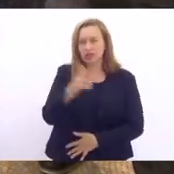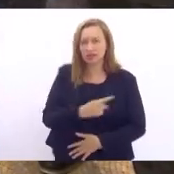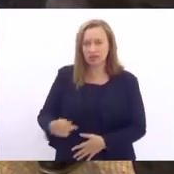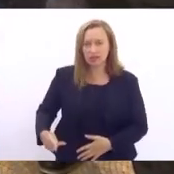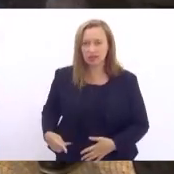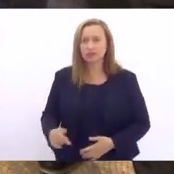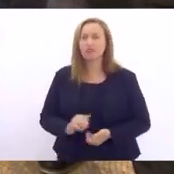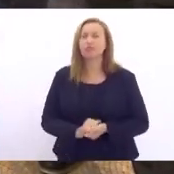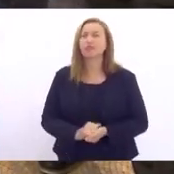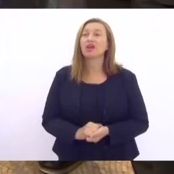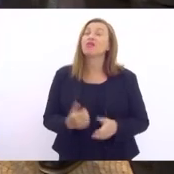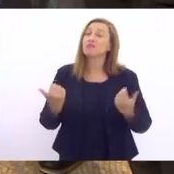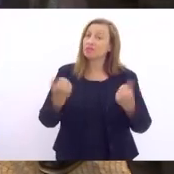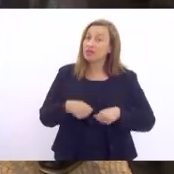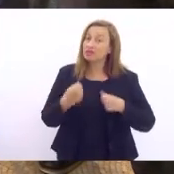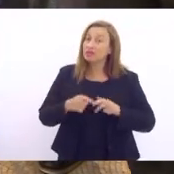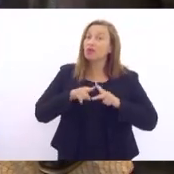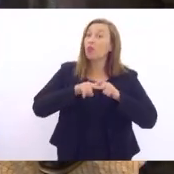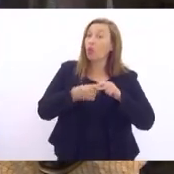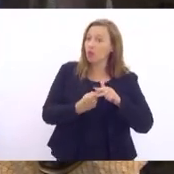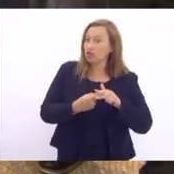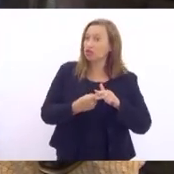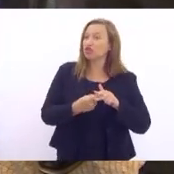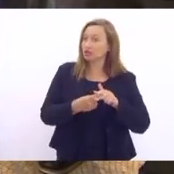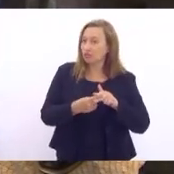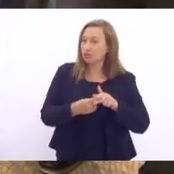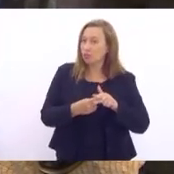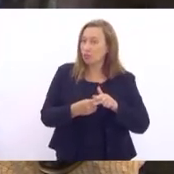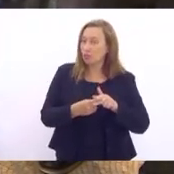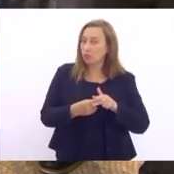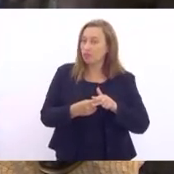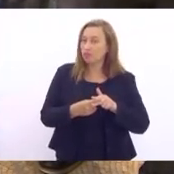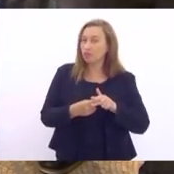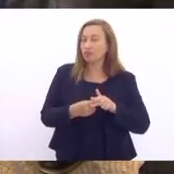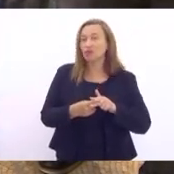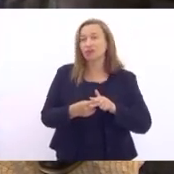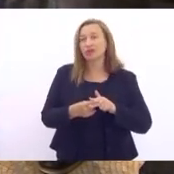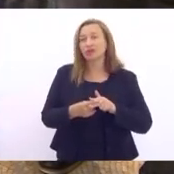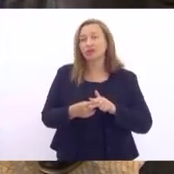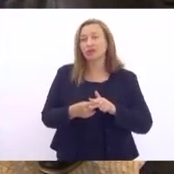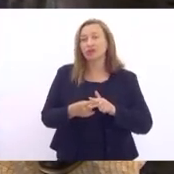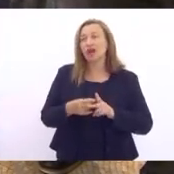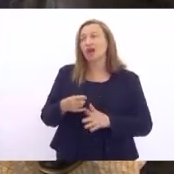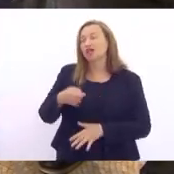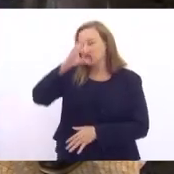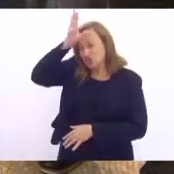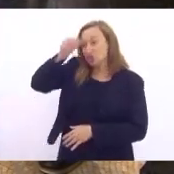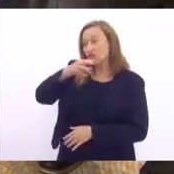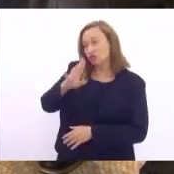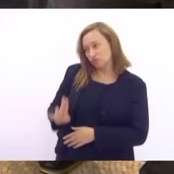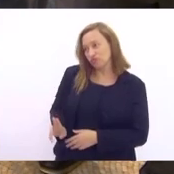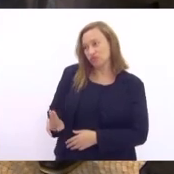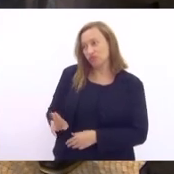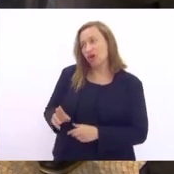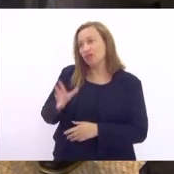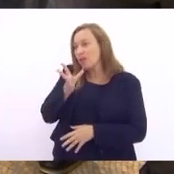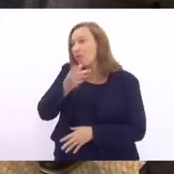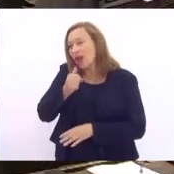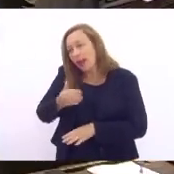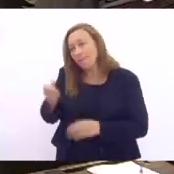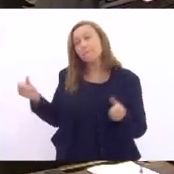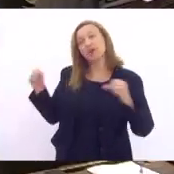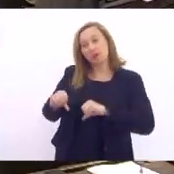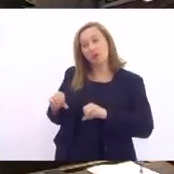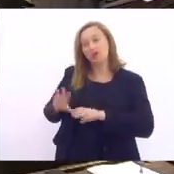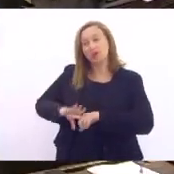corrigir. Pode destacar mais, tia Ju. Mas quanto mais demorar, é pior. É que essa bala foi produzida em Caxias. E